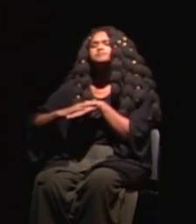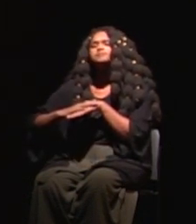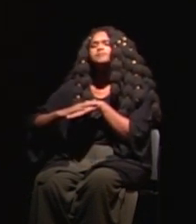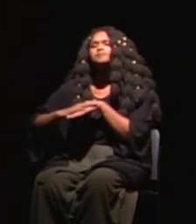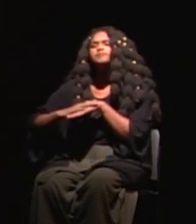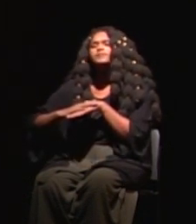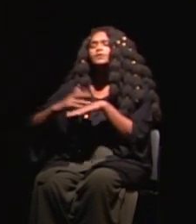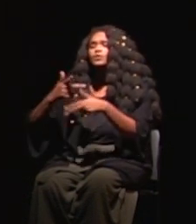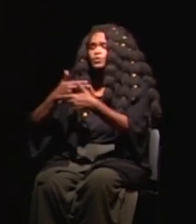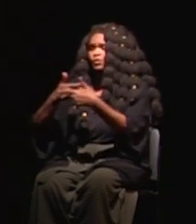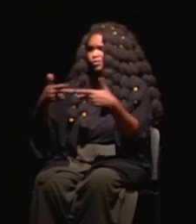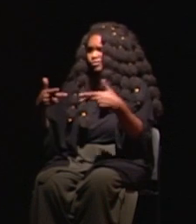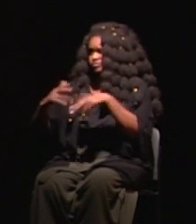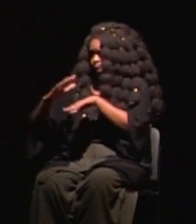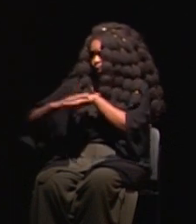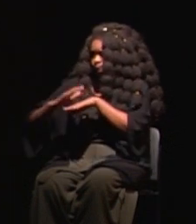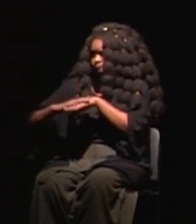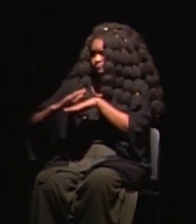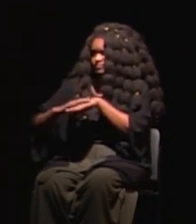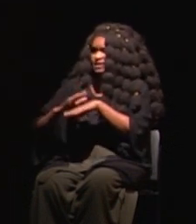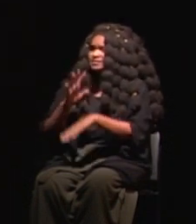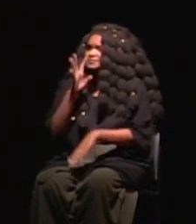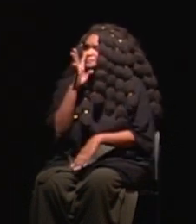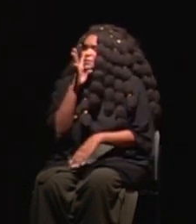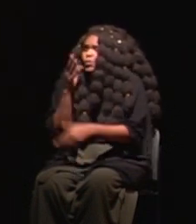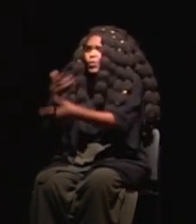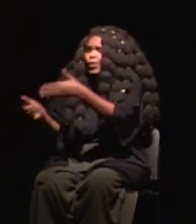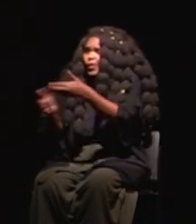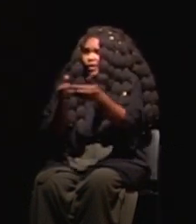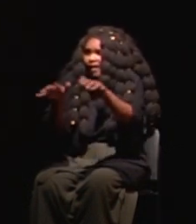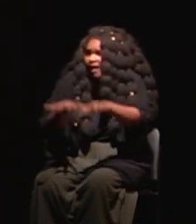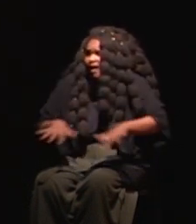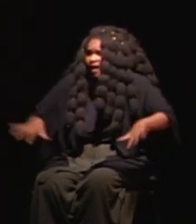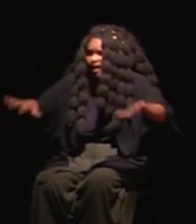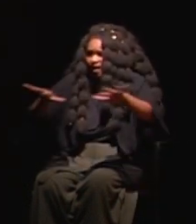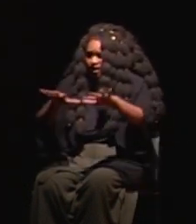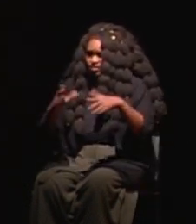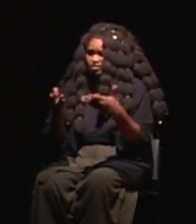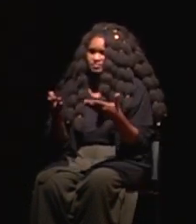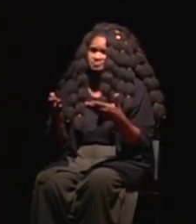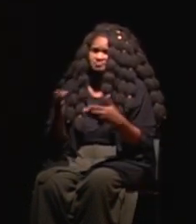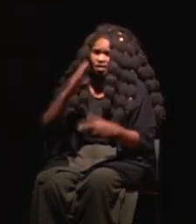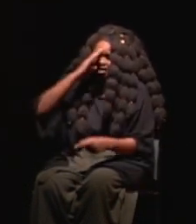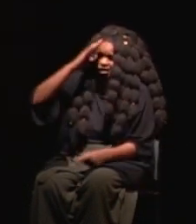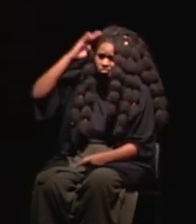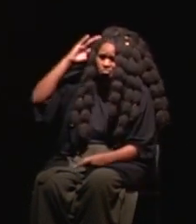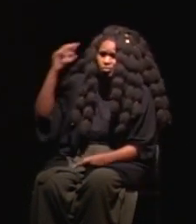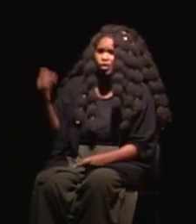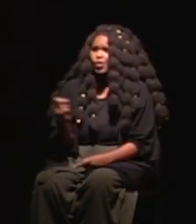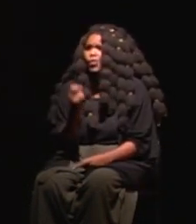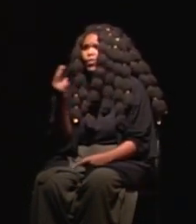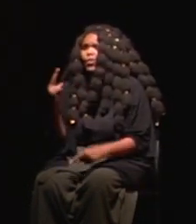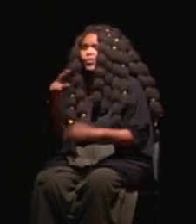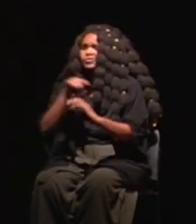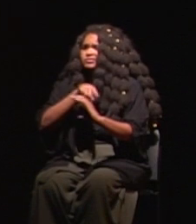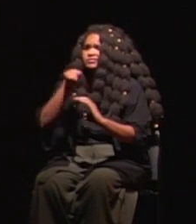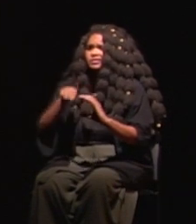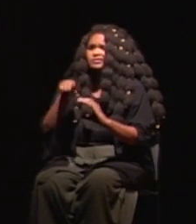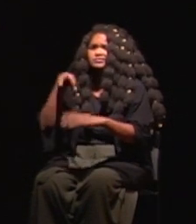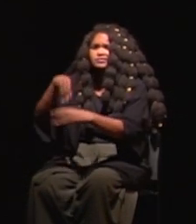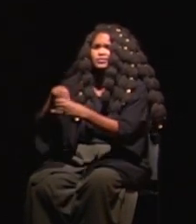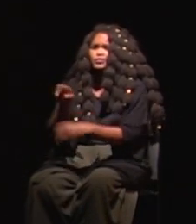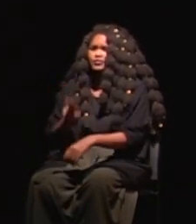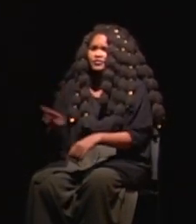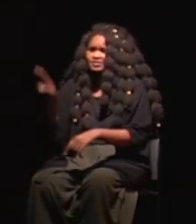era inspiradora para qualquer área. Hoje, na academia, ou na ciência e na universidade,